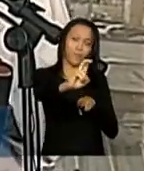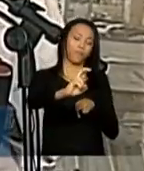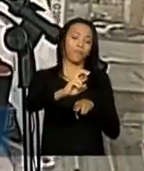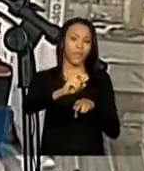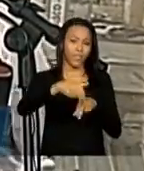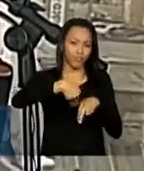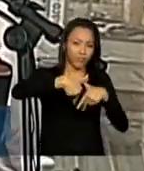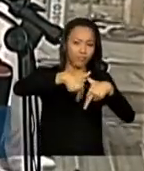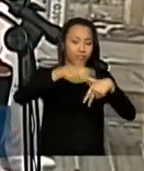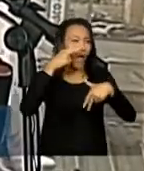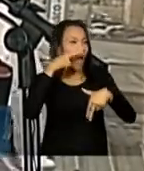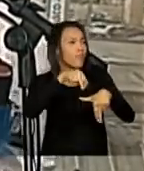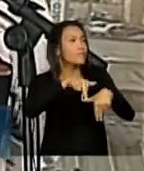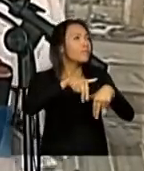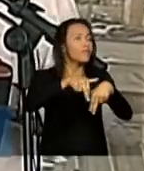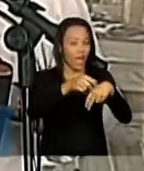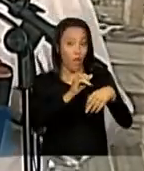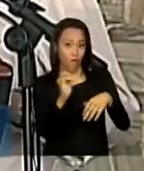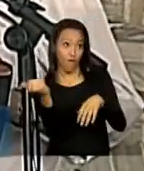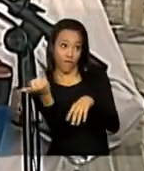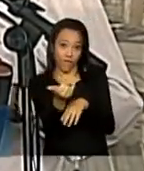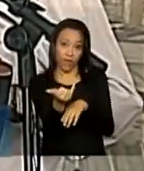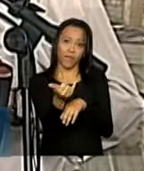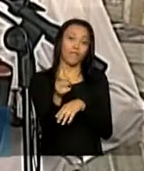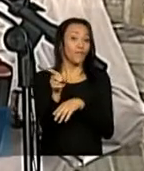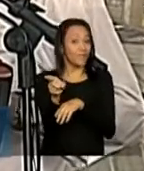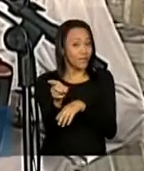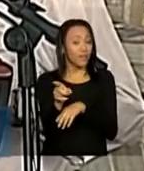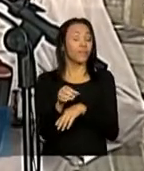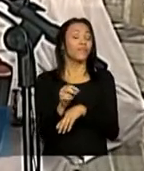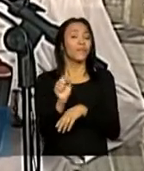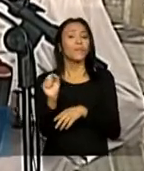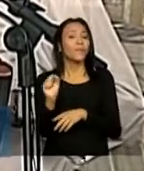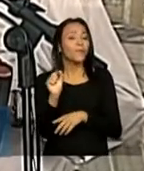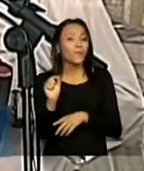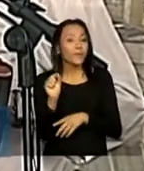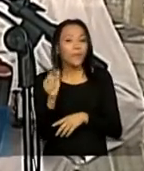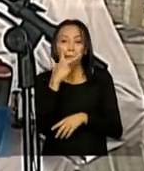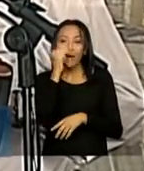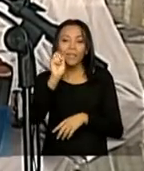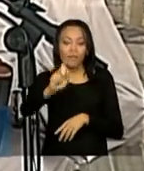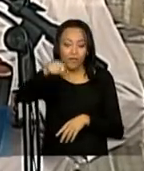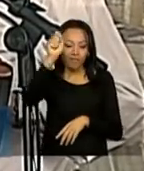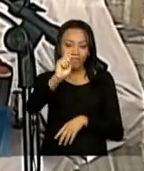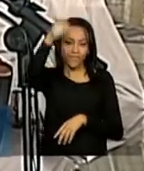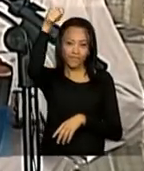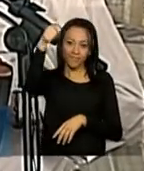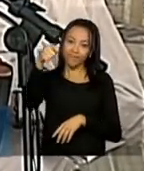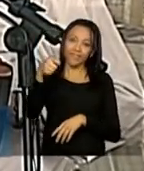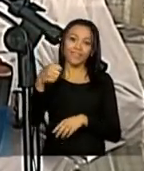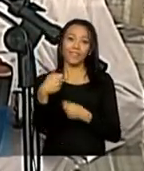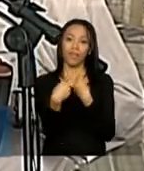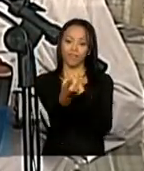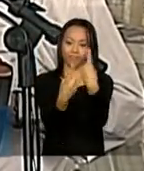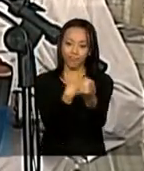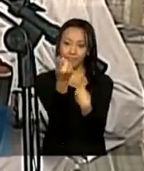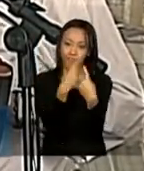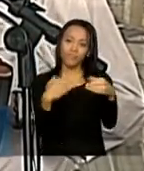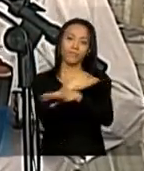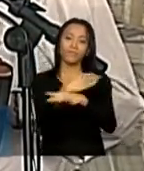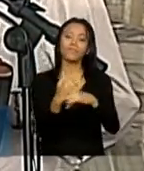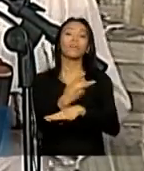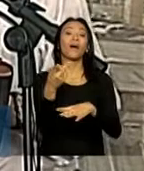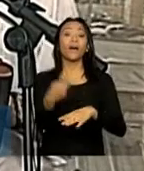disse, e depois você brincou, que para mim você estava se transformando na fada madrinha da mobilidade urbana de